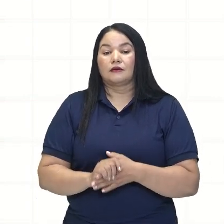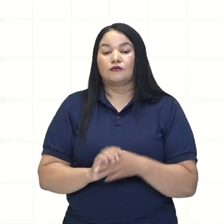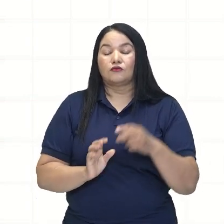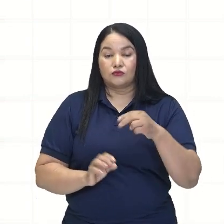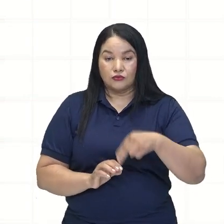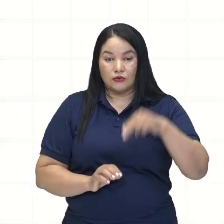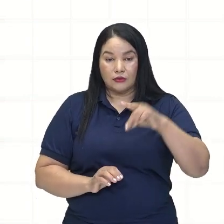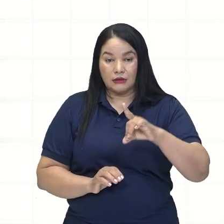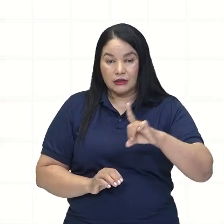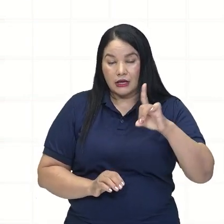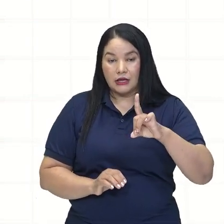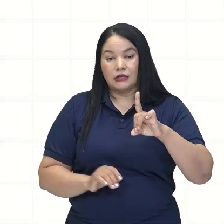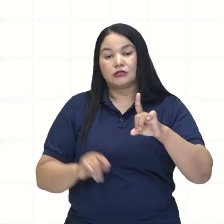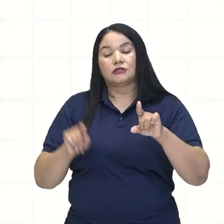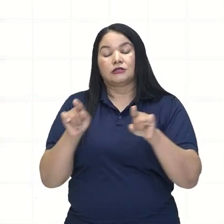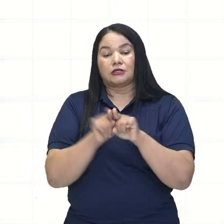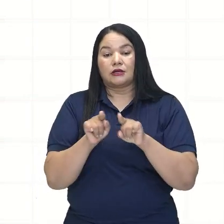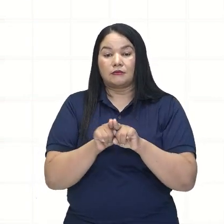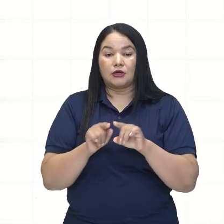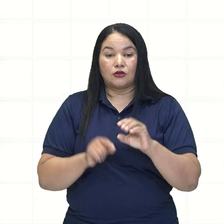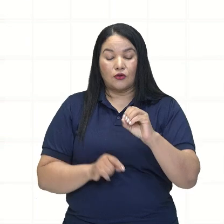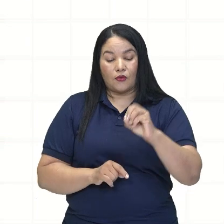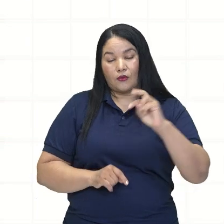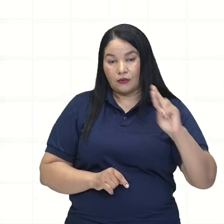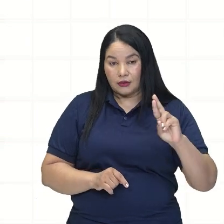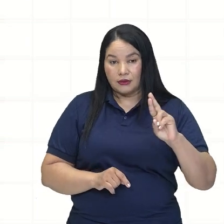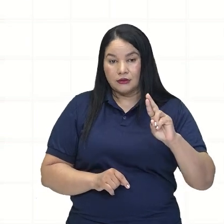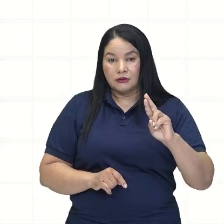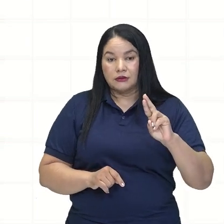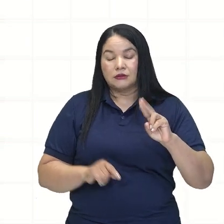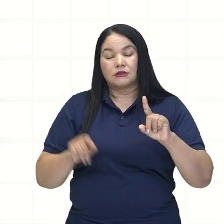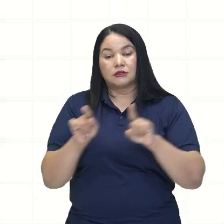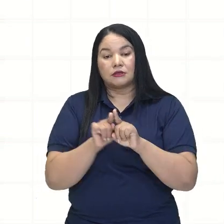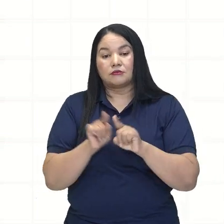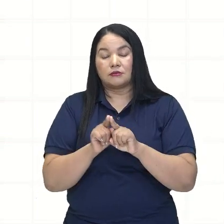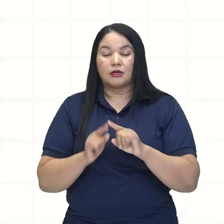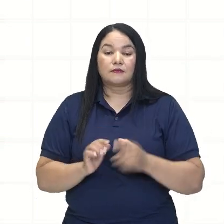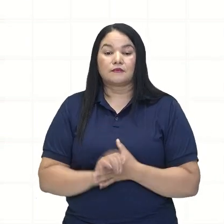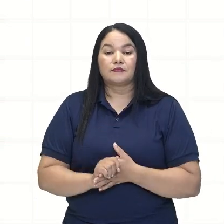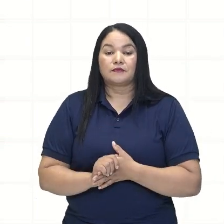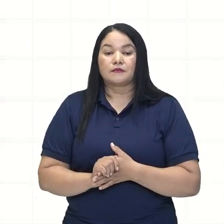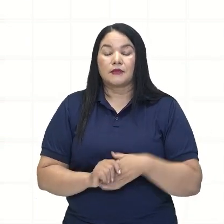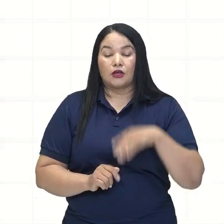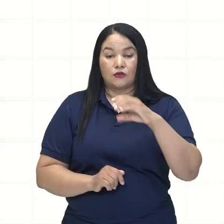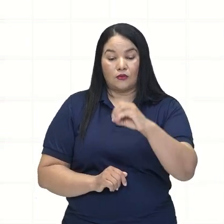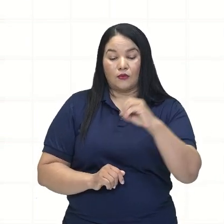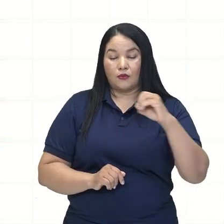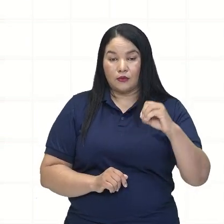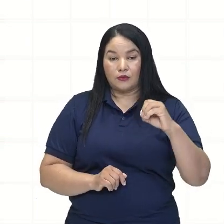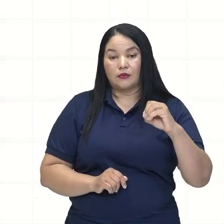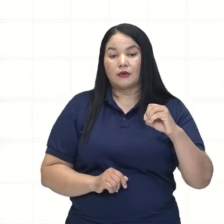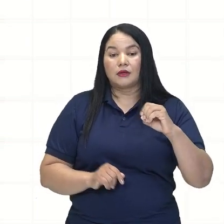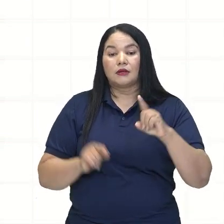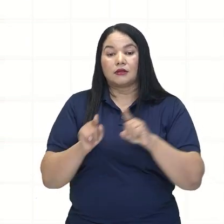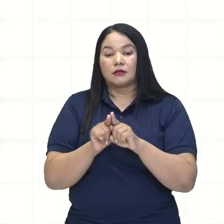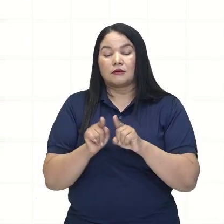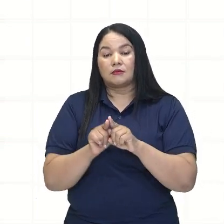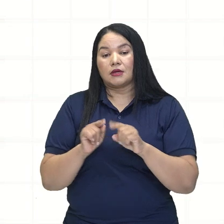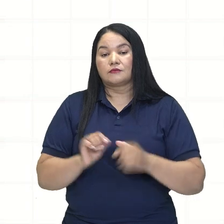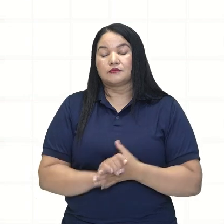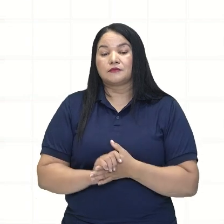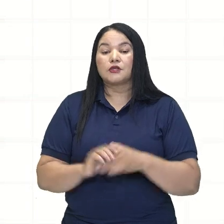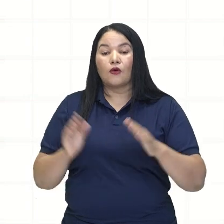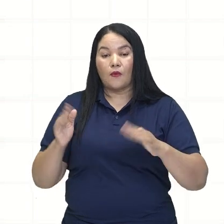Nordeste Oriental, que está ali, no caso, mais do lado oeste, Atlântico Sudeste